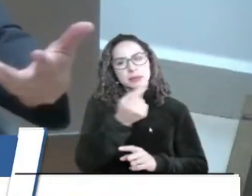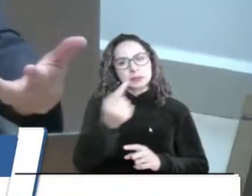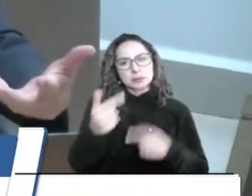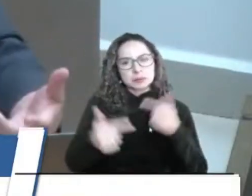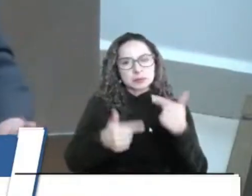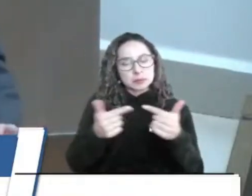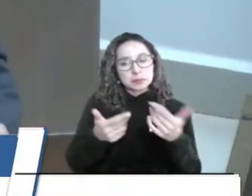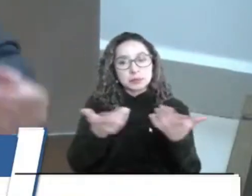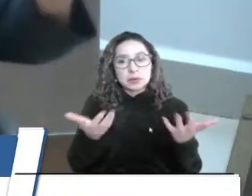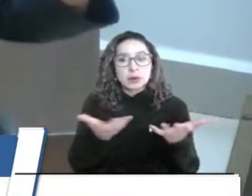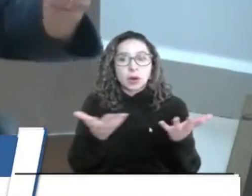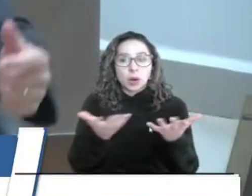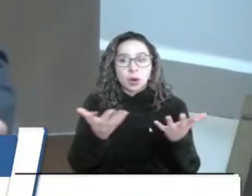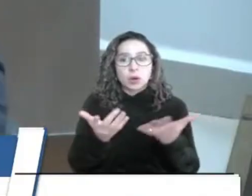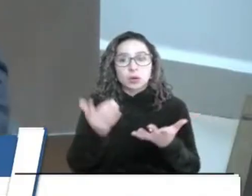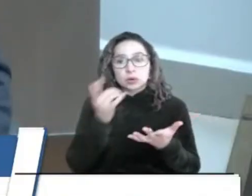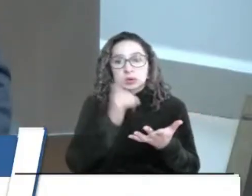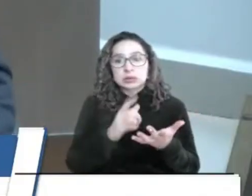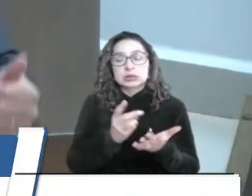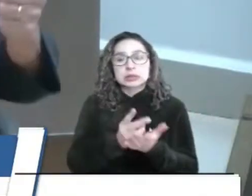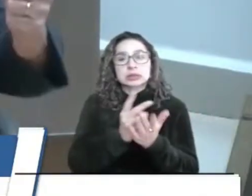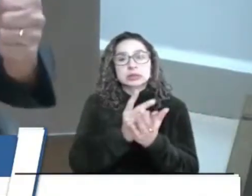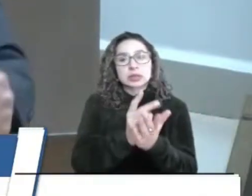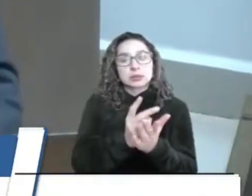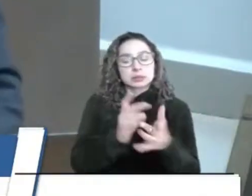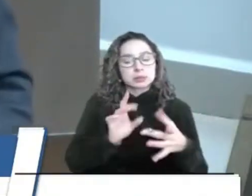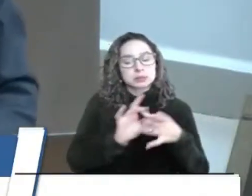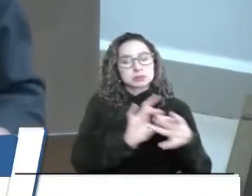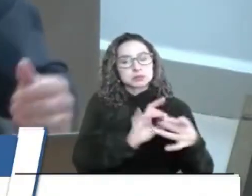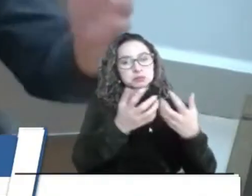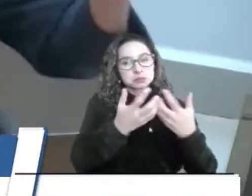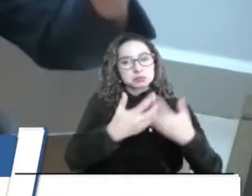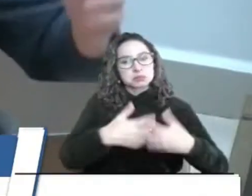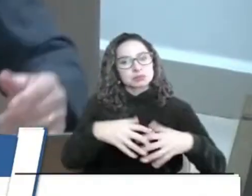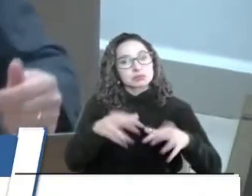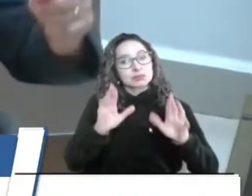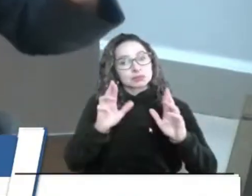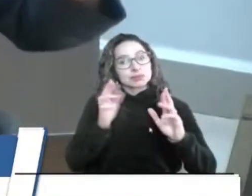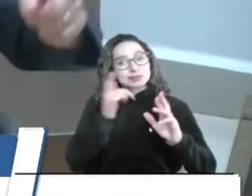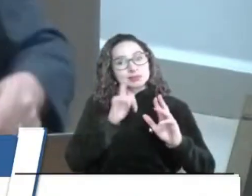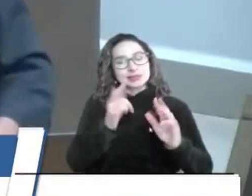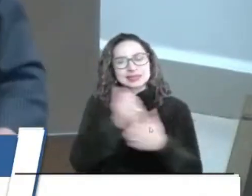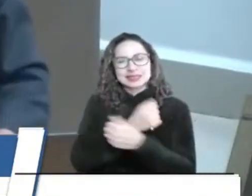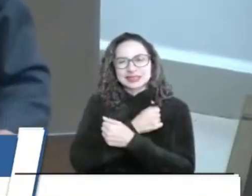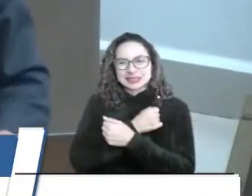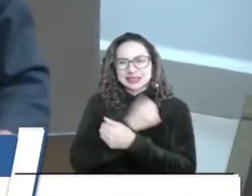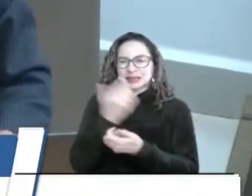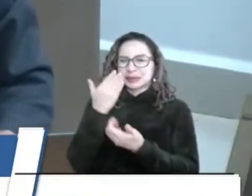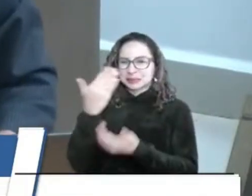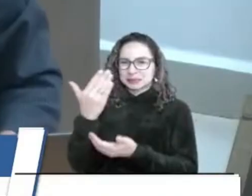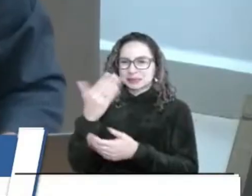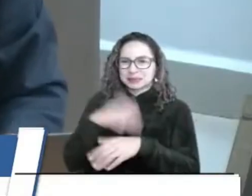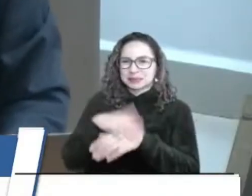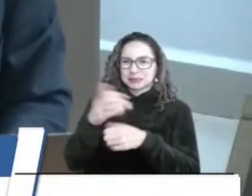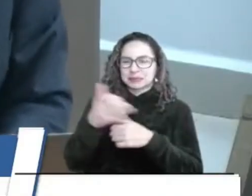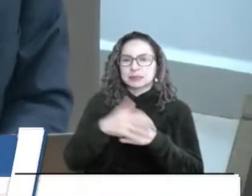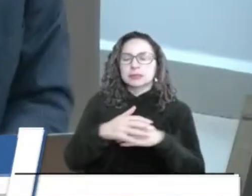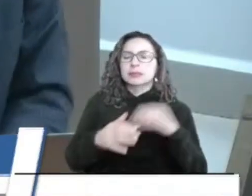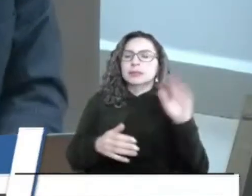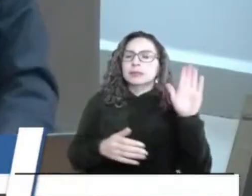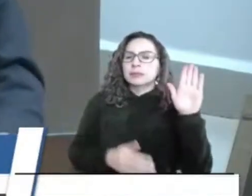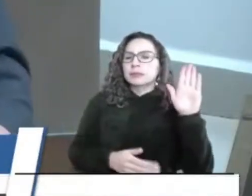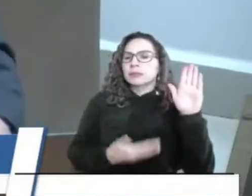seja sempre de forma conciliada e tomara que dê tudo certo. Um abraço e obrigado pelo uso da tribuna.